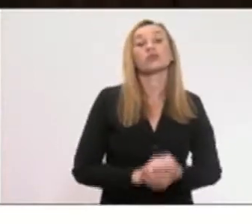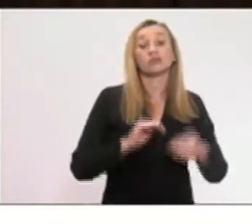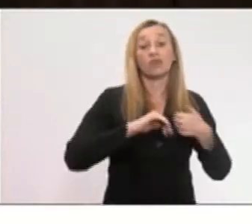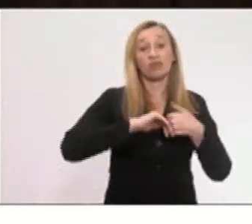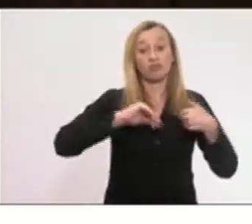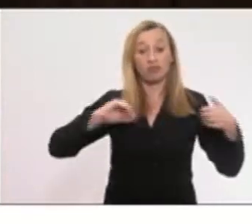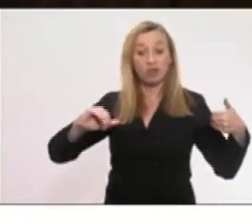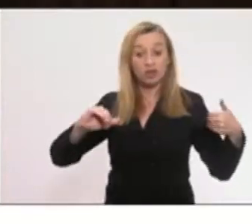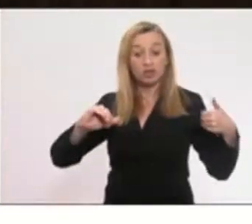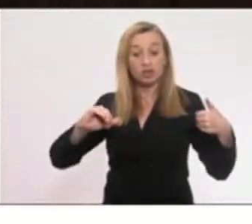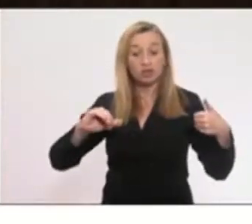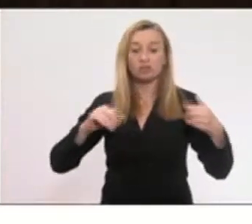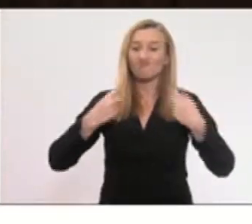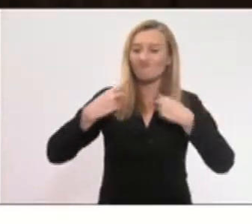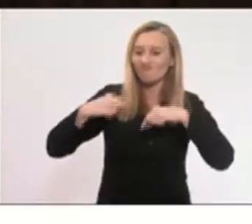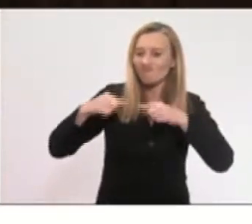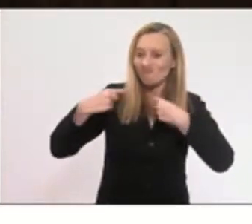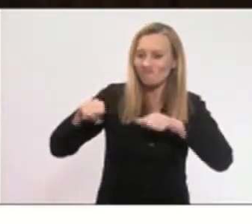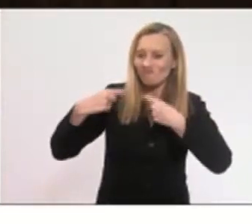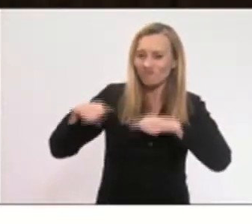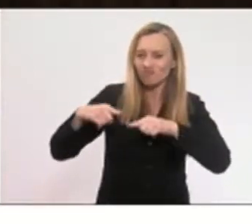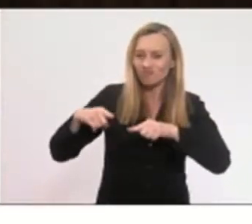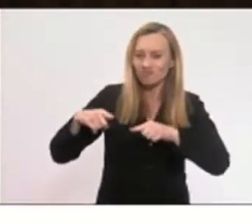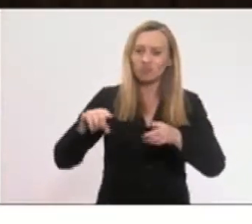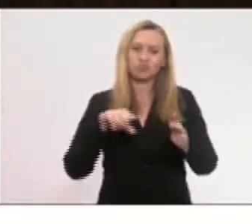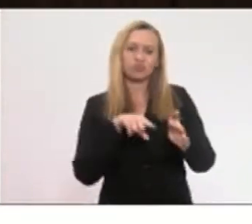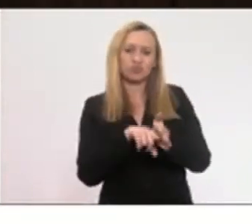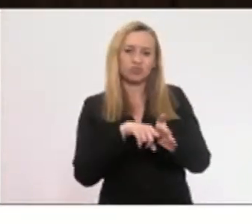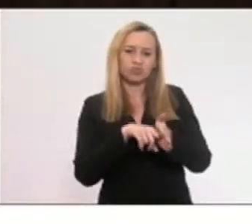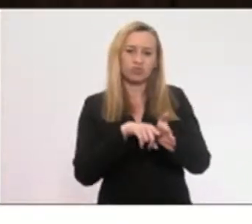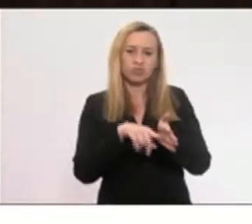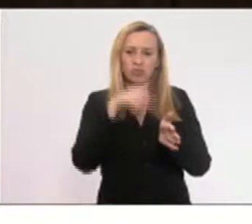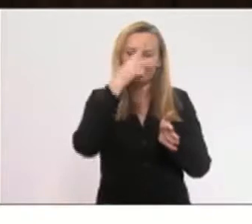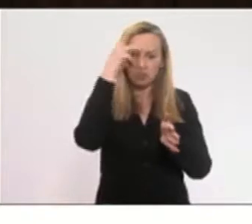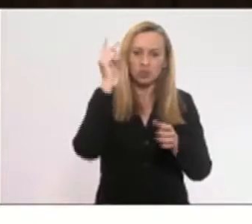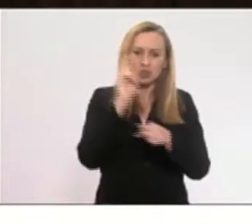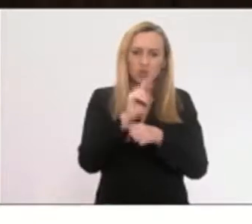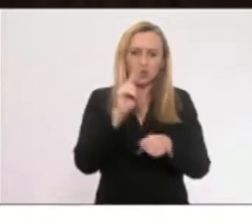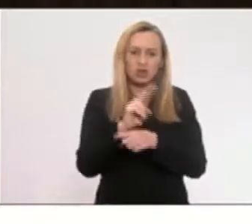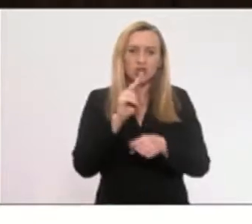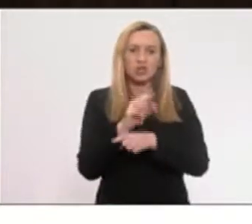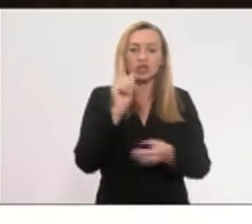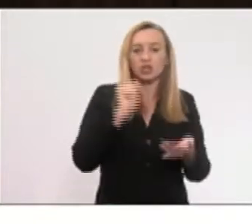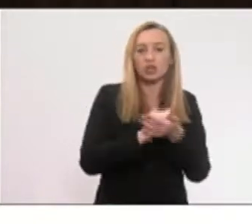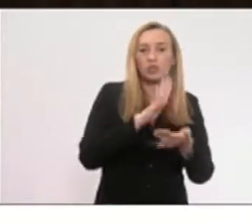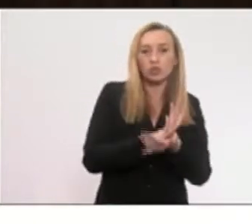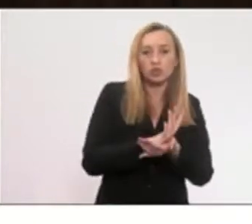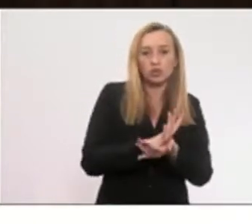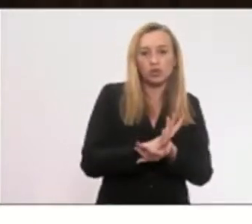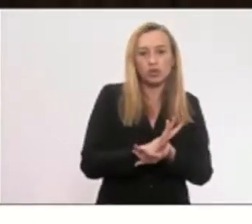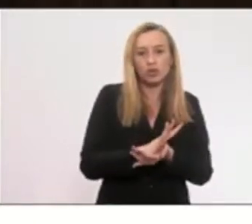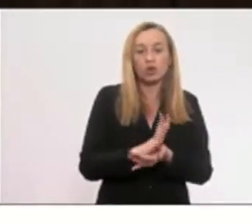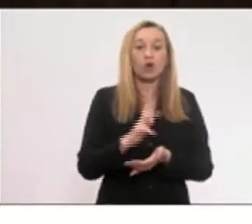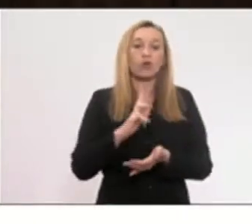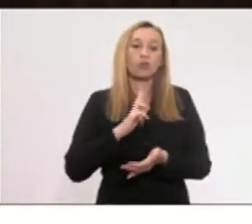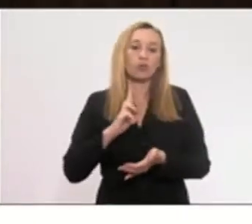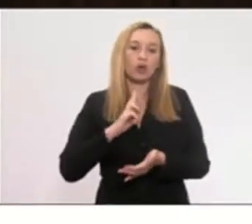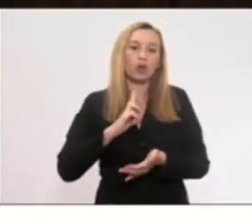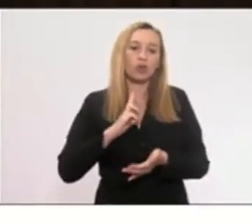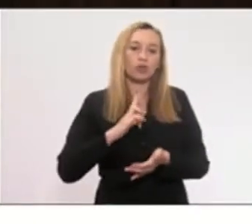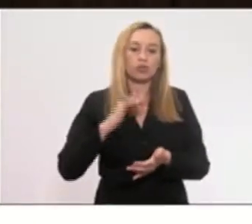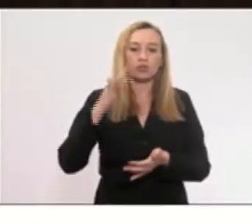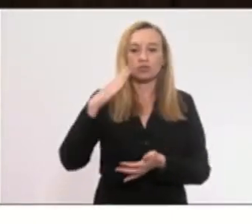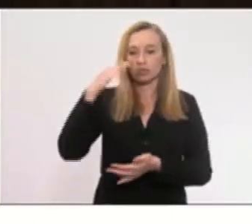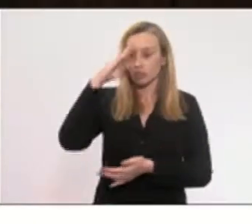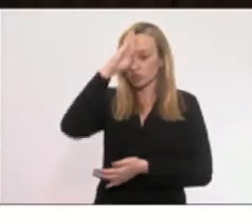Afastamento, perseguição com o fiscal que multou, coincidentemente, o próprio presidente